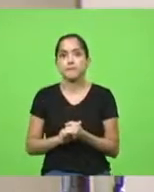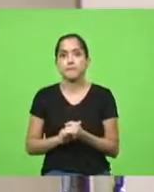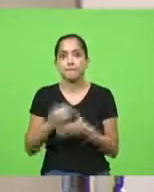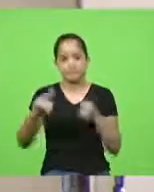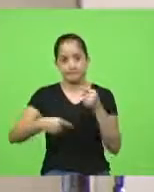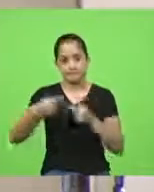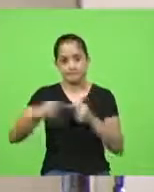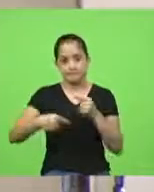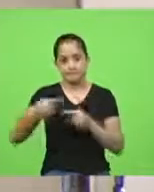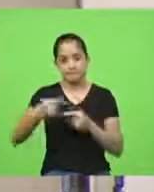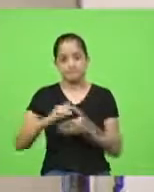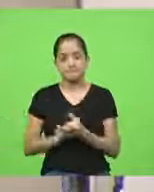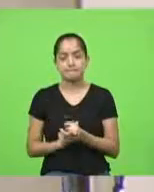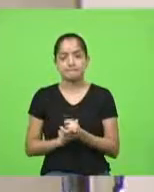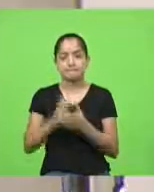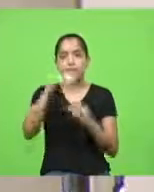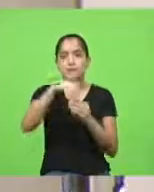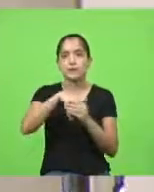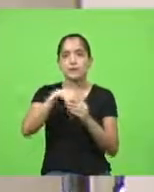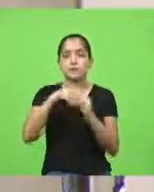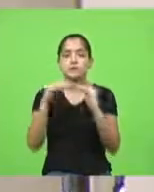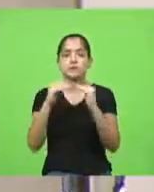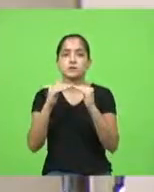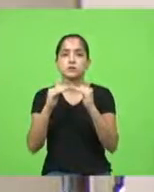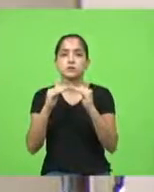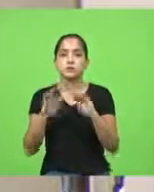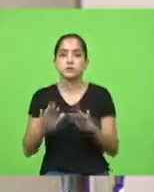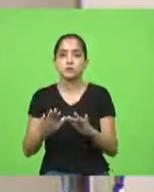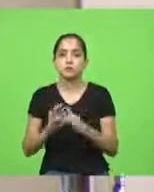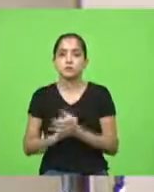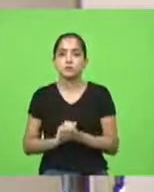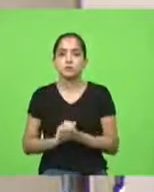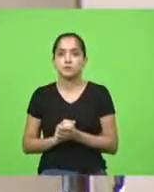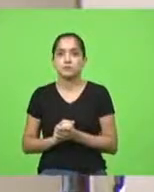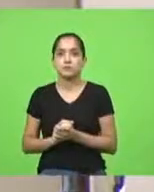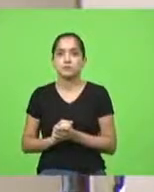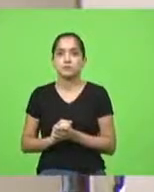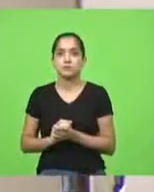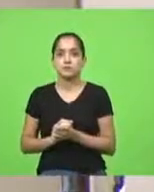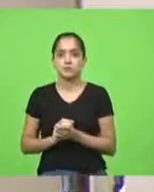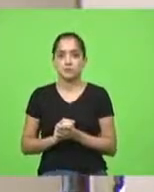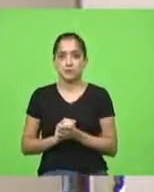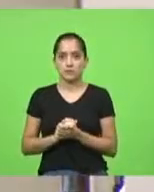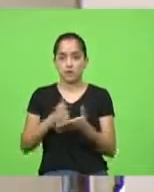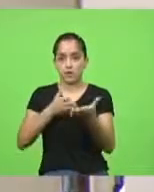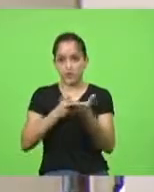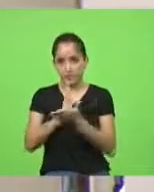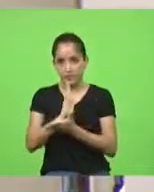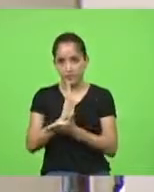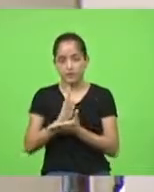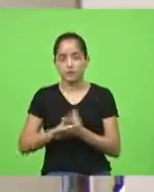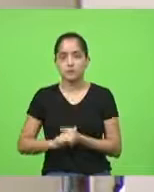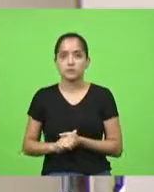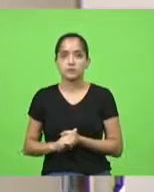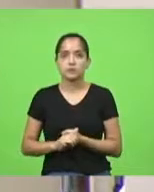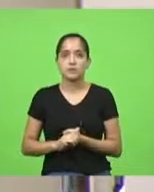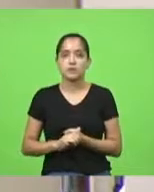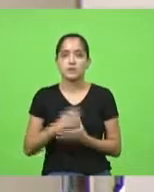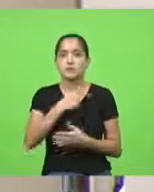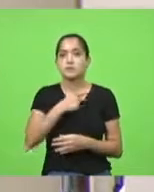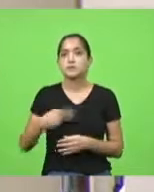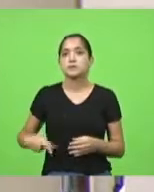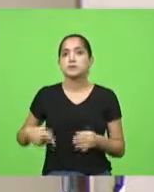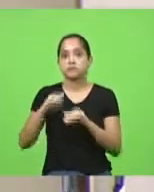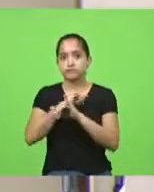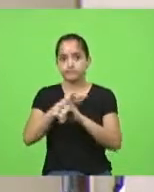discussão. Não havendo quem queira discutir, em votação. Deputados que aprovam, permaneçam como se encontra. Aprovado por unanimidade. Esta presidência comunica e